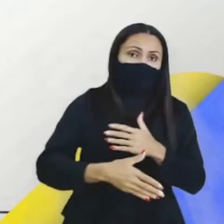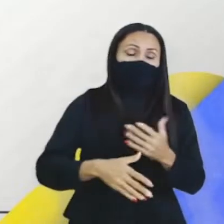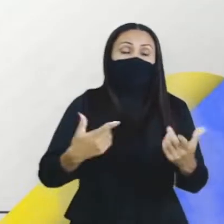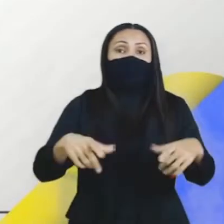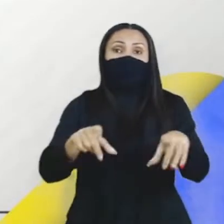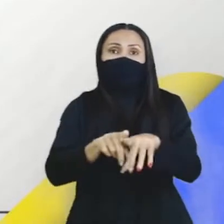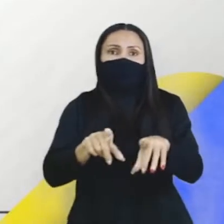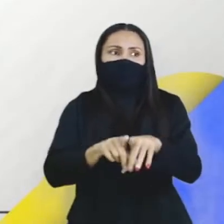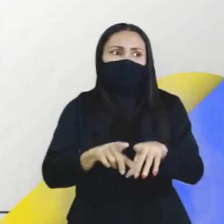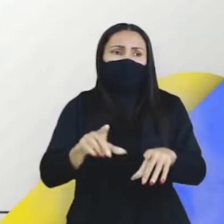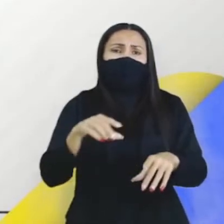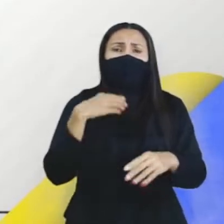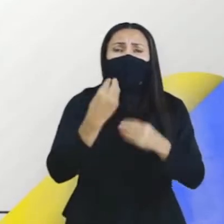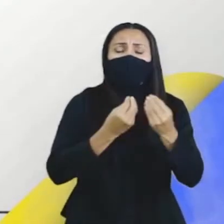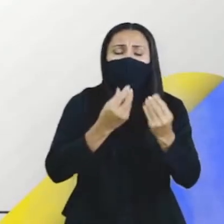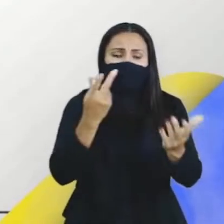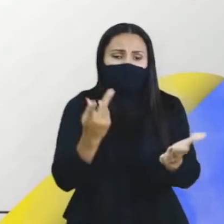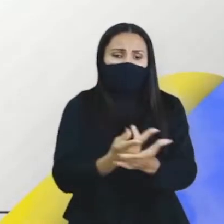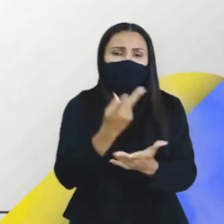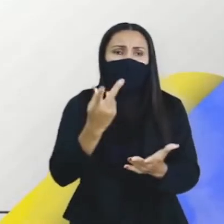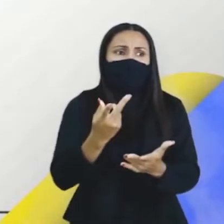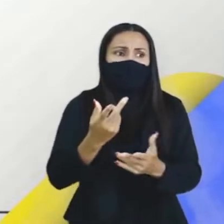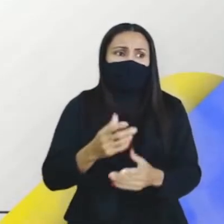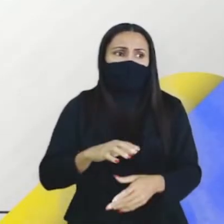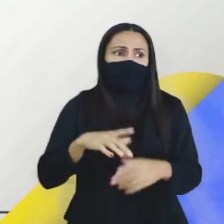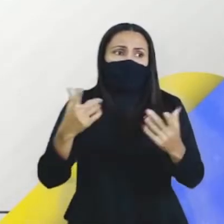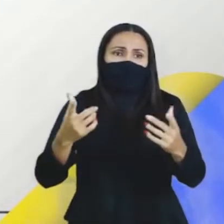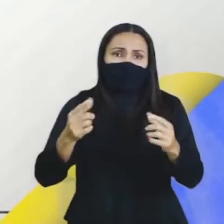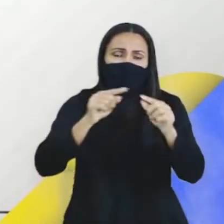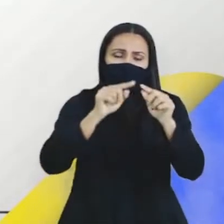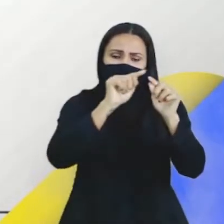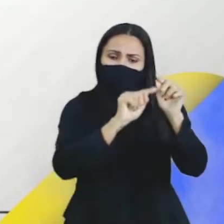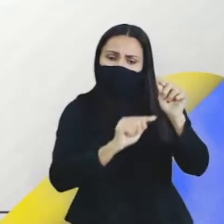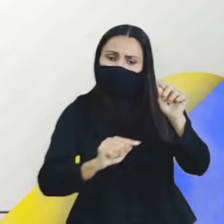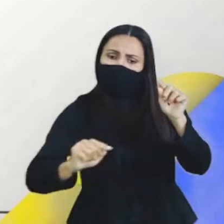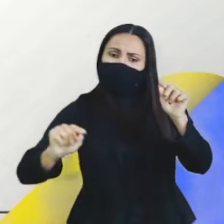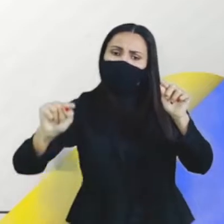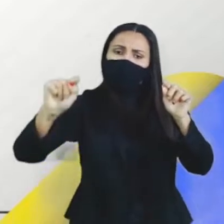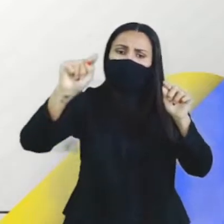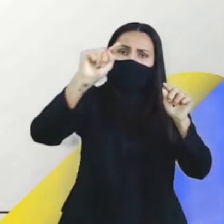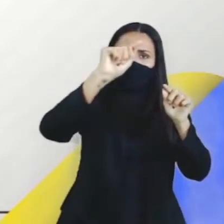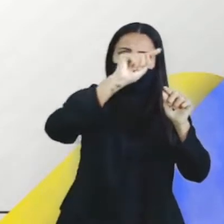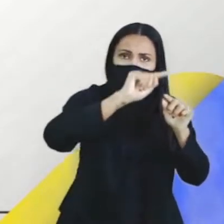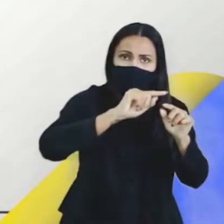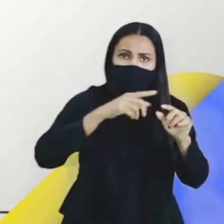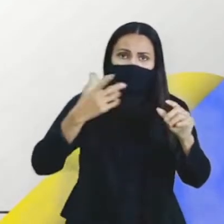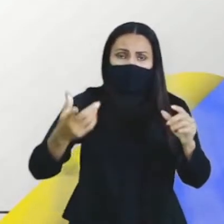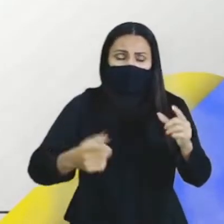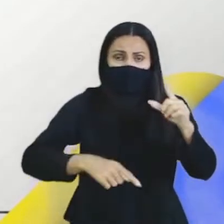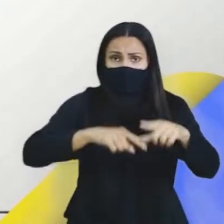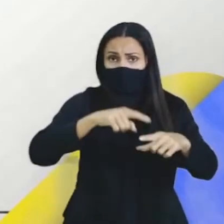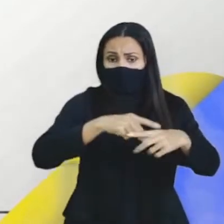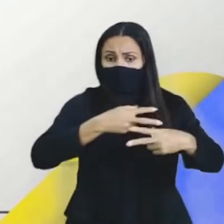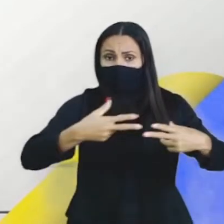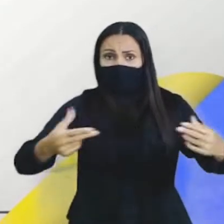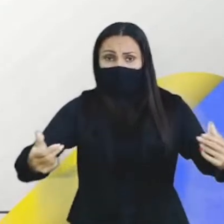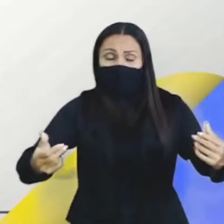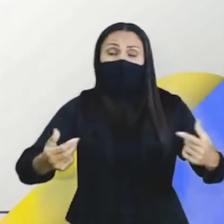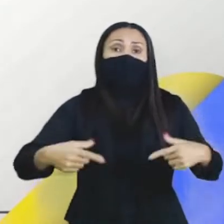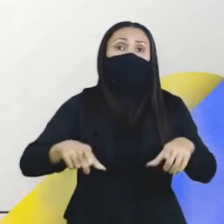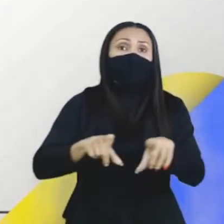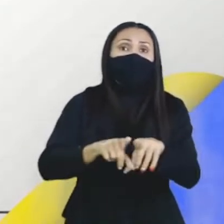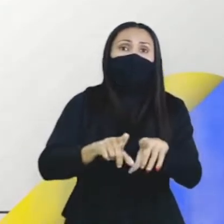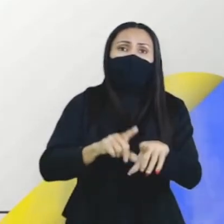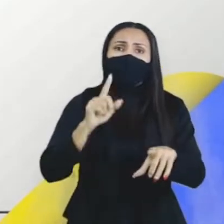falar também como é que ocorre a projeção da circunferência nas faces do objeto e também